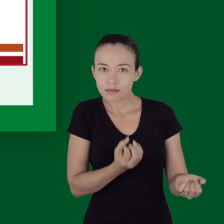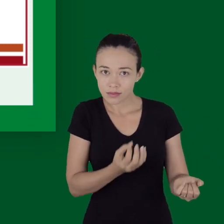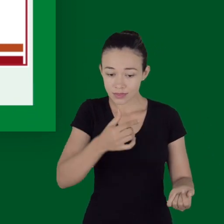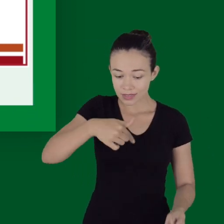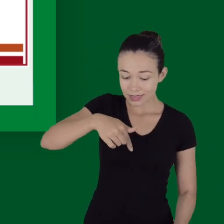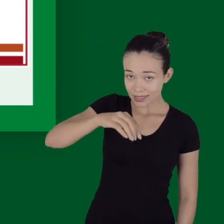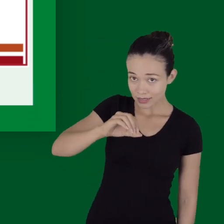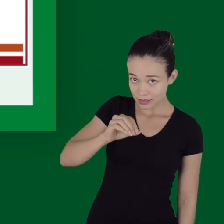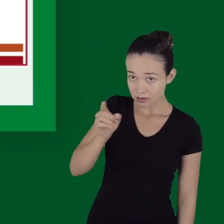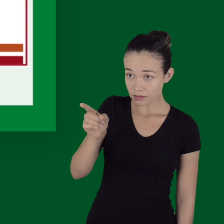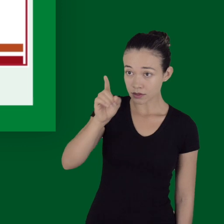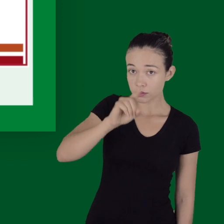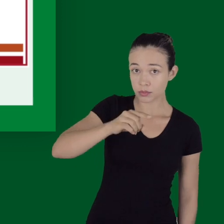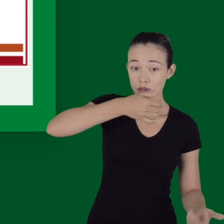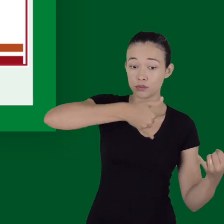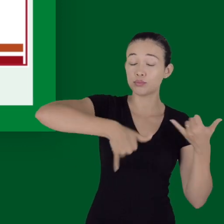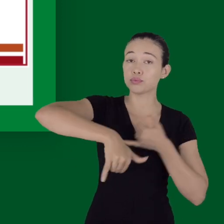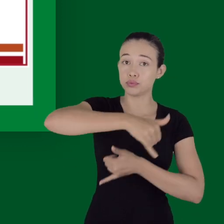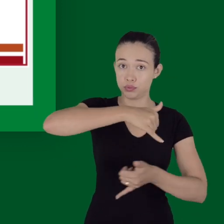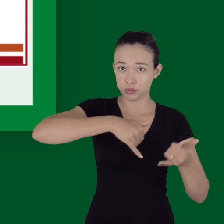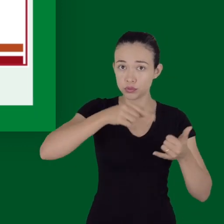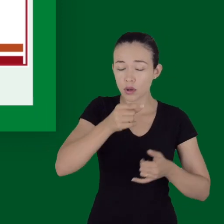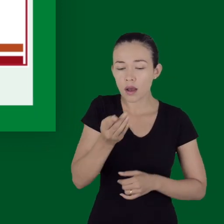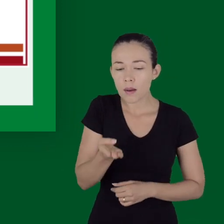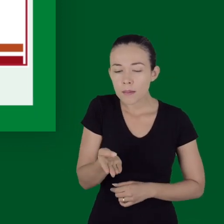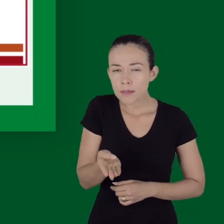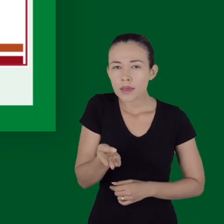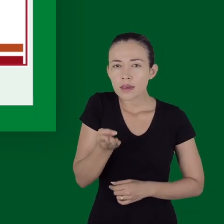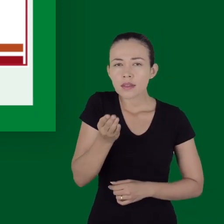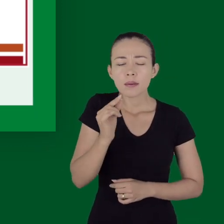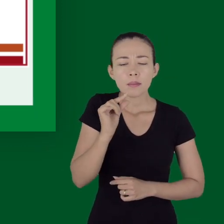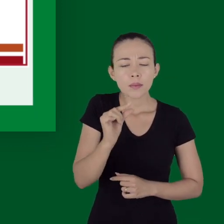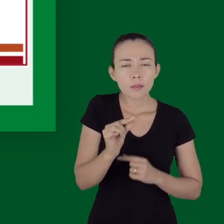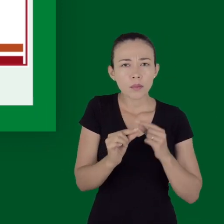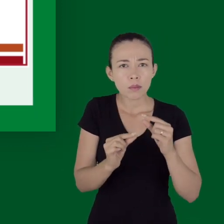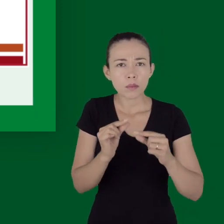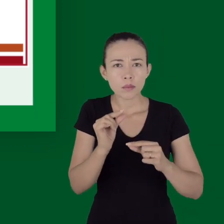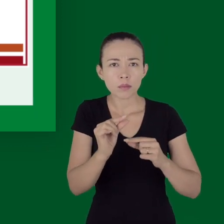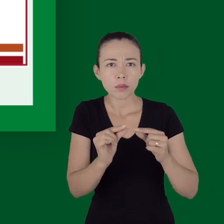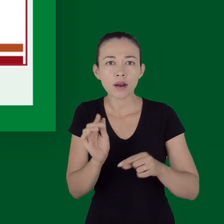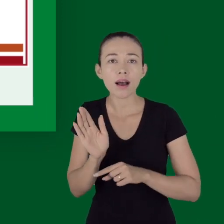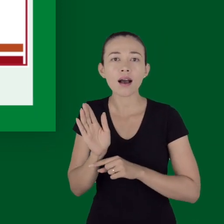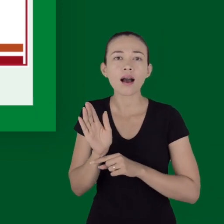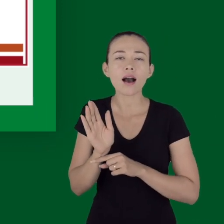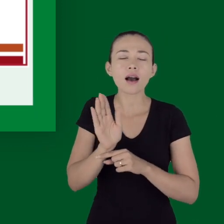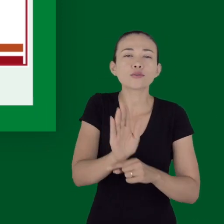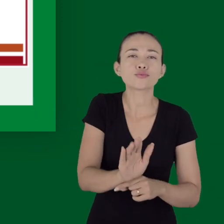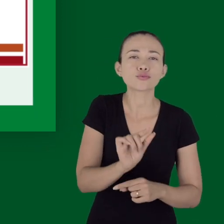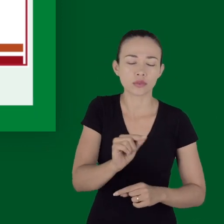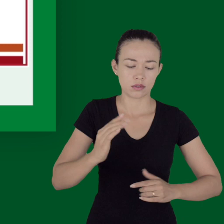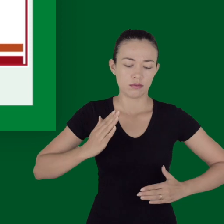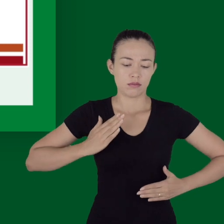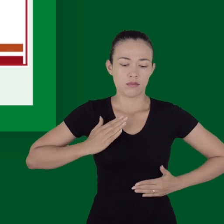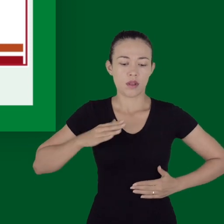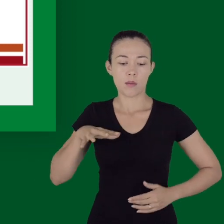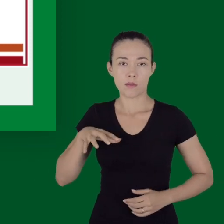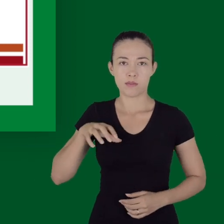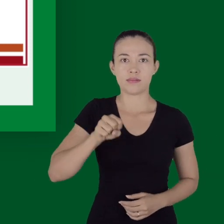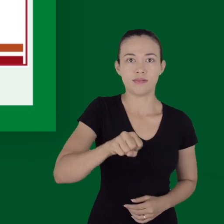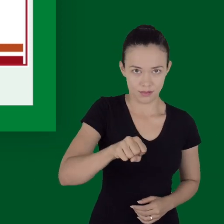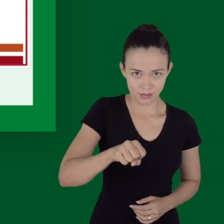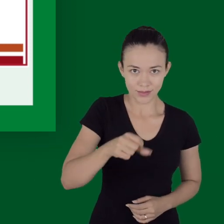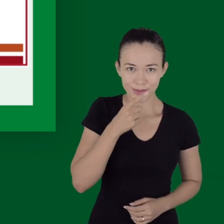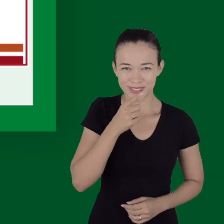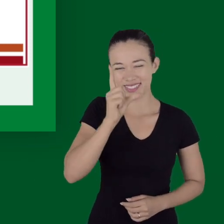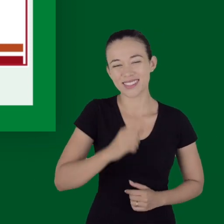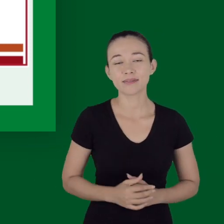pouquinhos até a gente conseguir a captura do marca-passo. Começa com 20, né? E vai até 200.